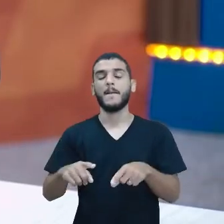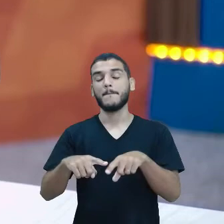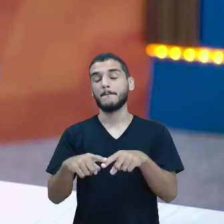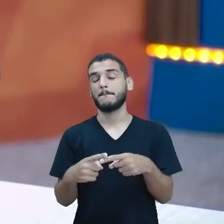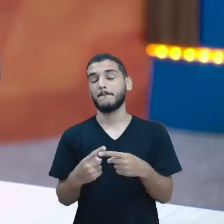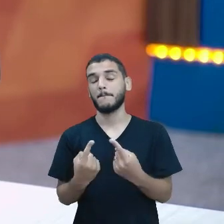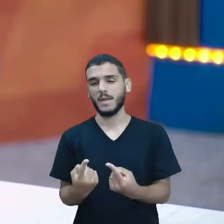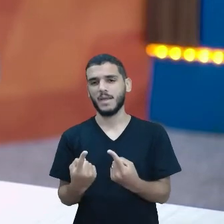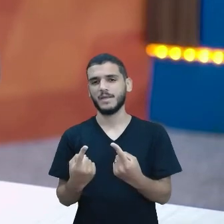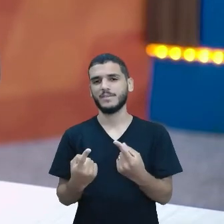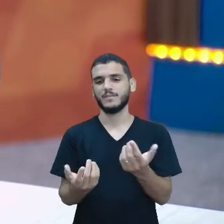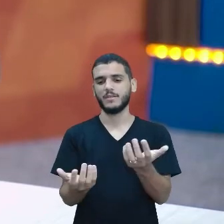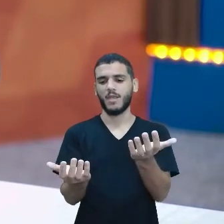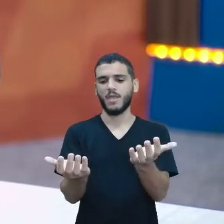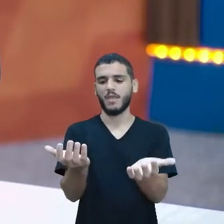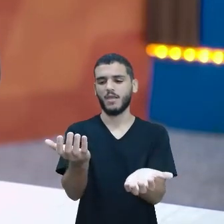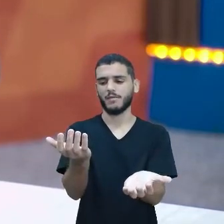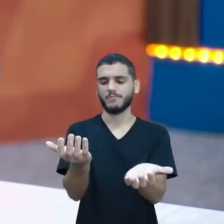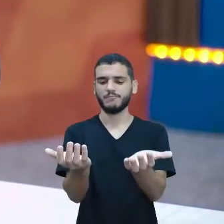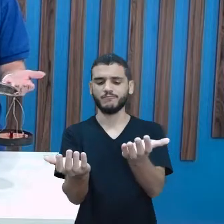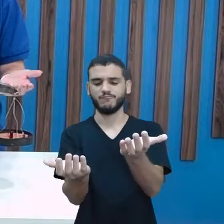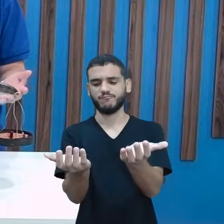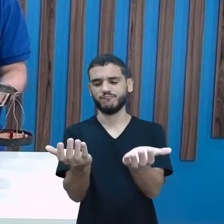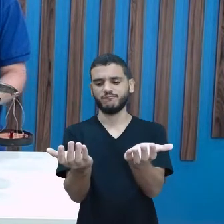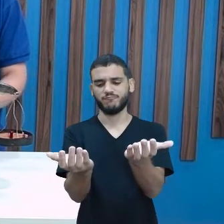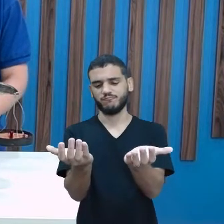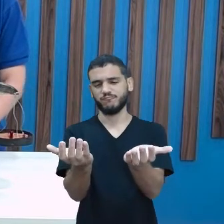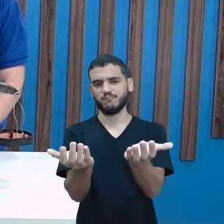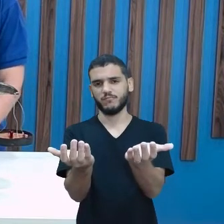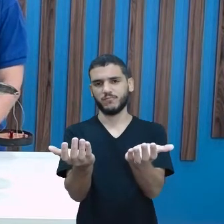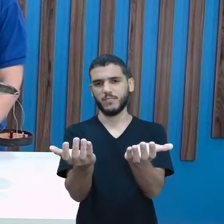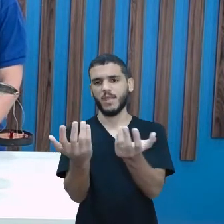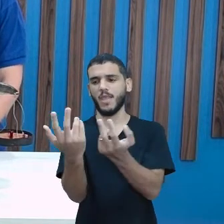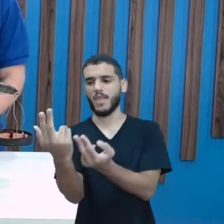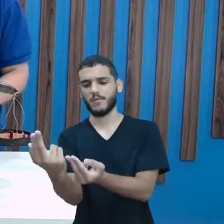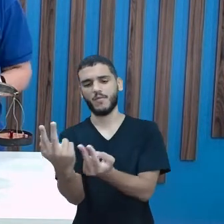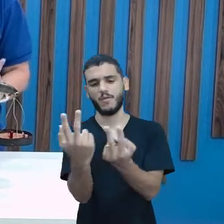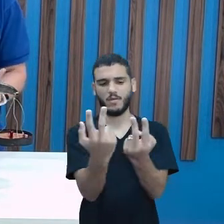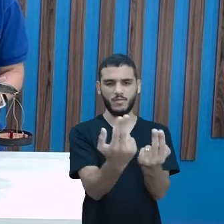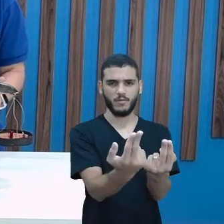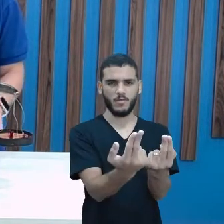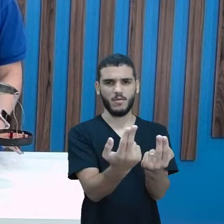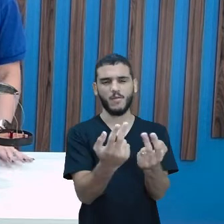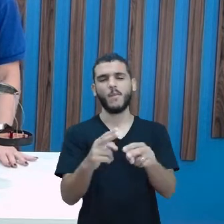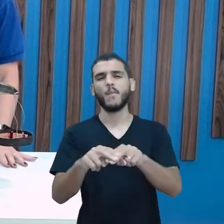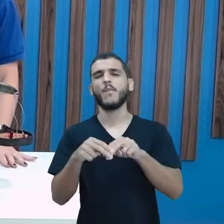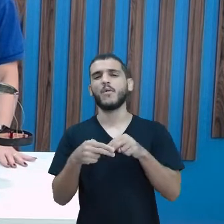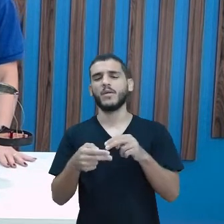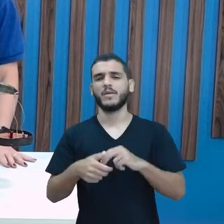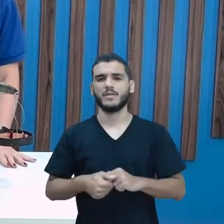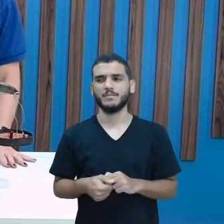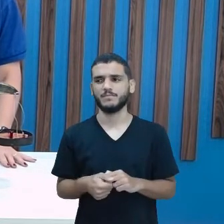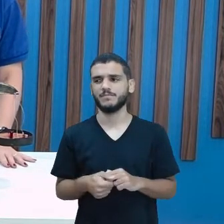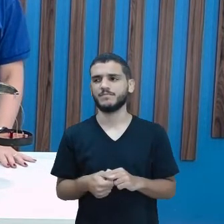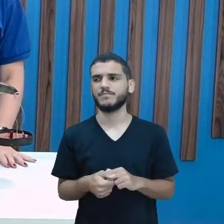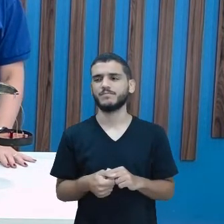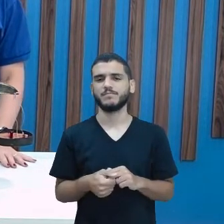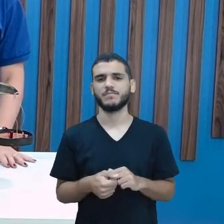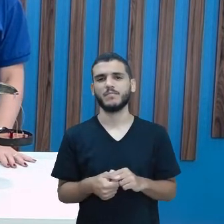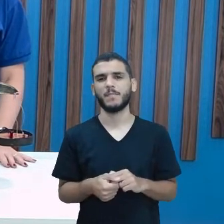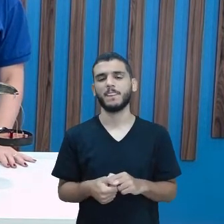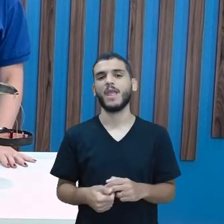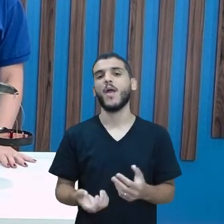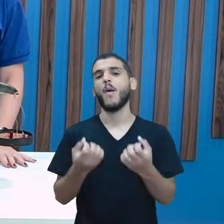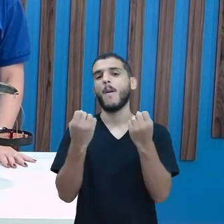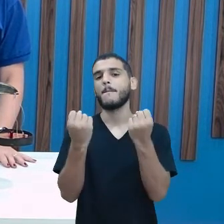está equilibrada, né? Ela está em relação aqui de igualdade. Por quê? A massa, que é o